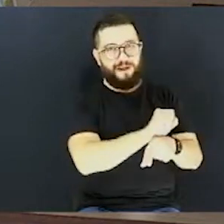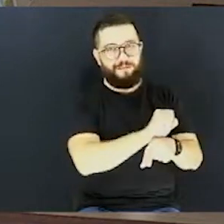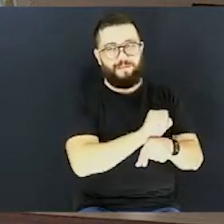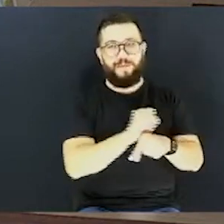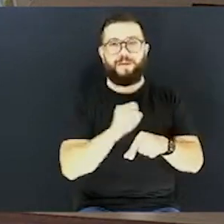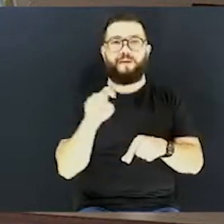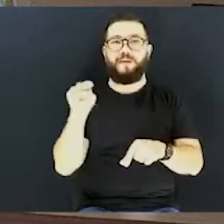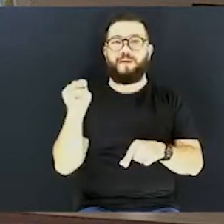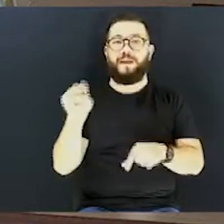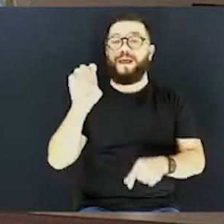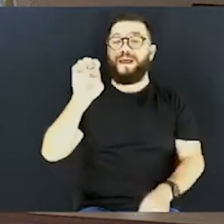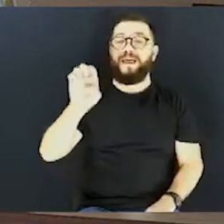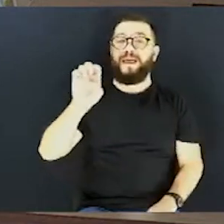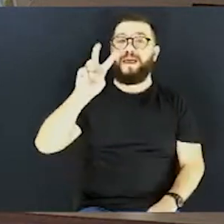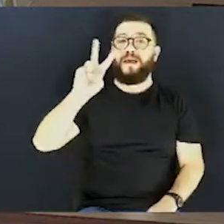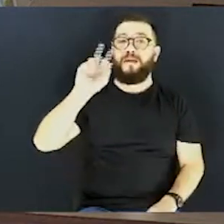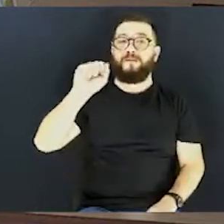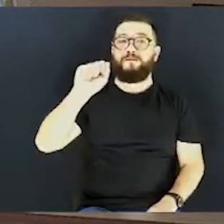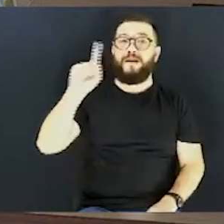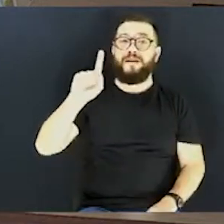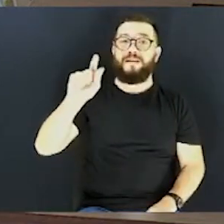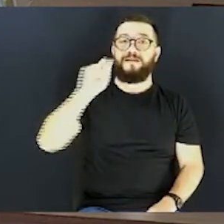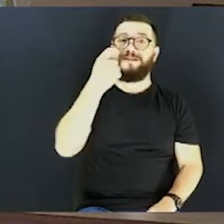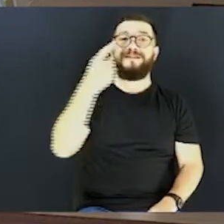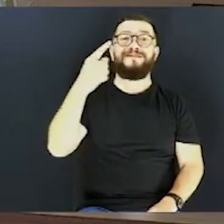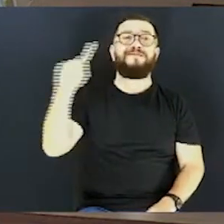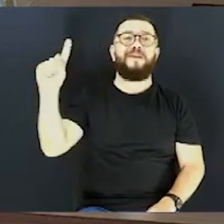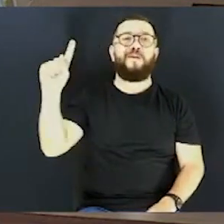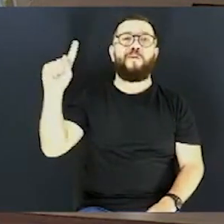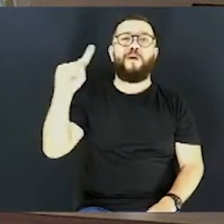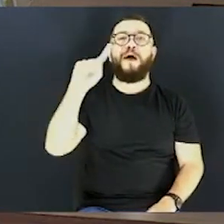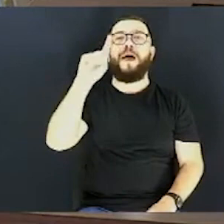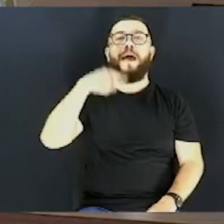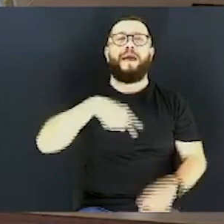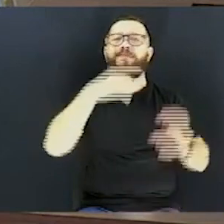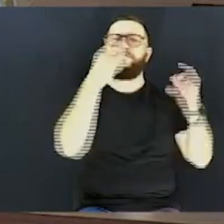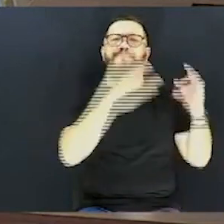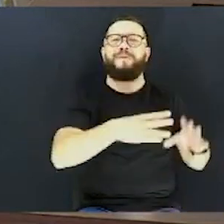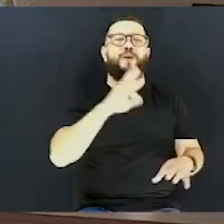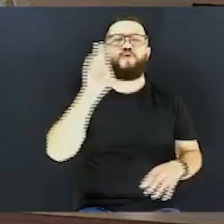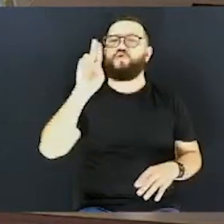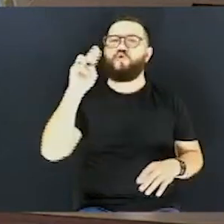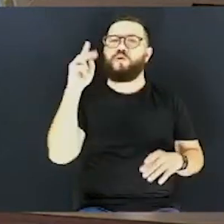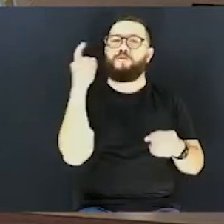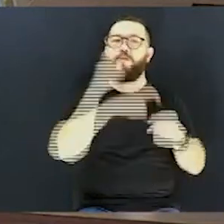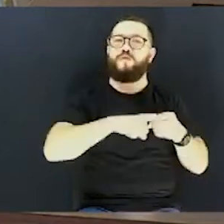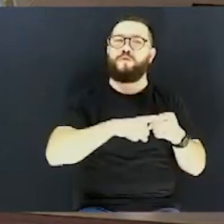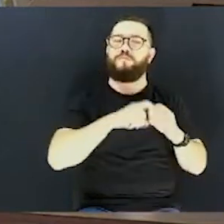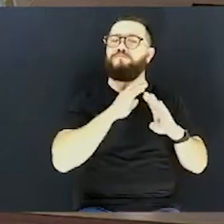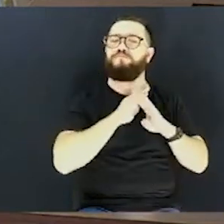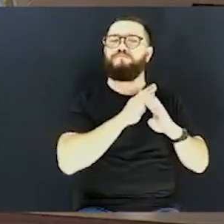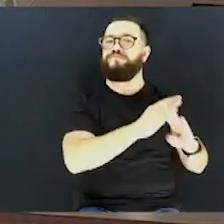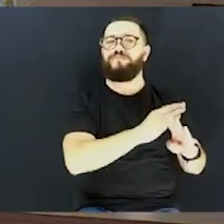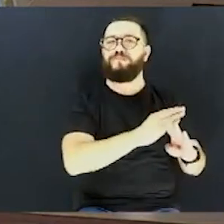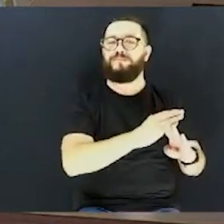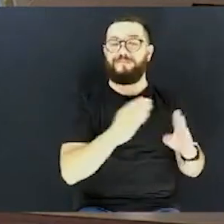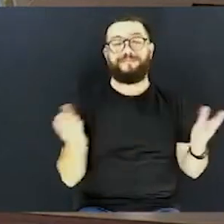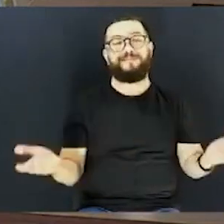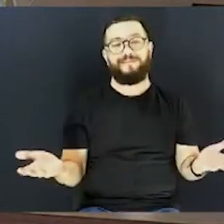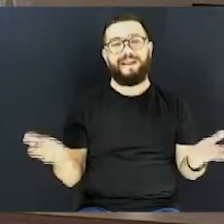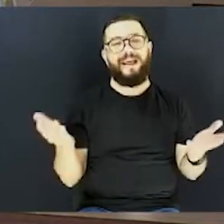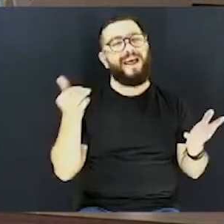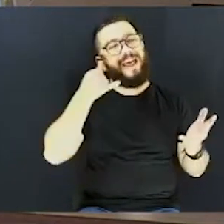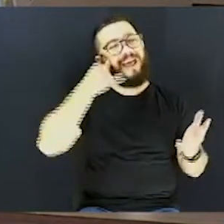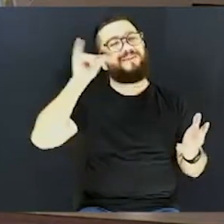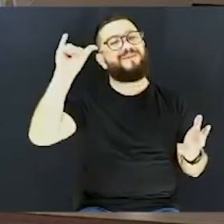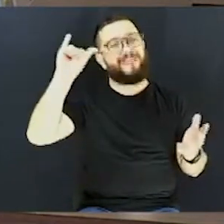mais para o sistema. Então, esse programa Abrace, que é um programa da Prefeitura Municipal de Curitiba, tem o objetivo de evitar que a gente tenha